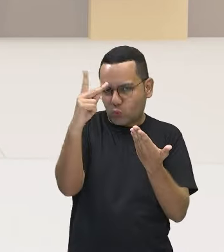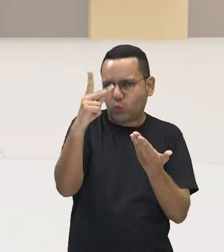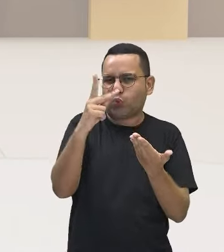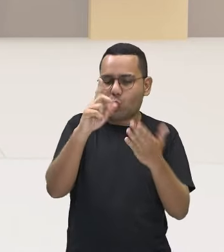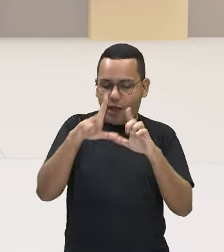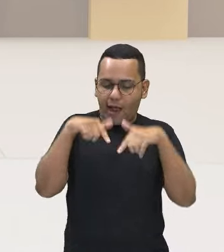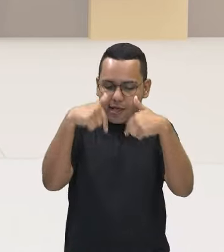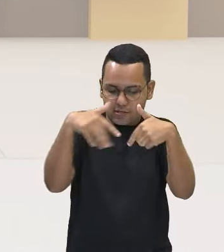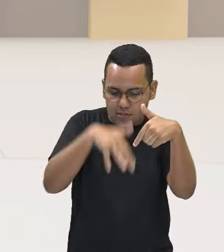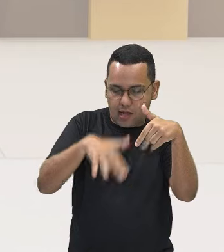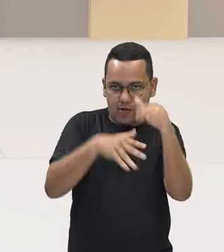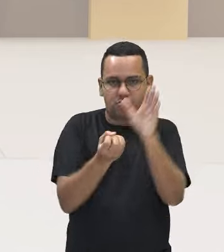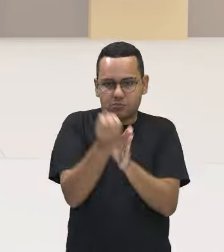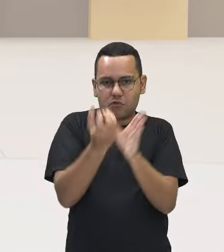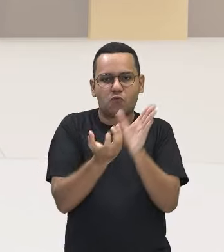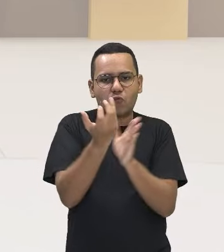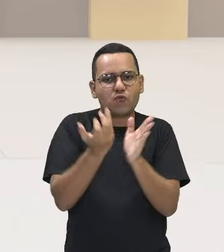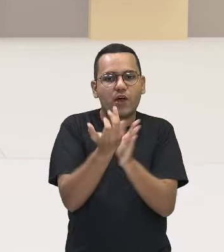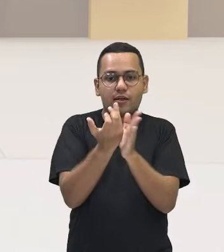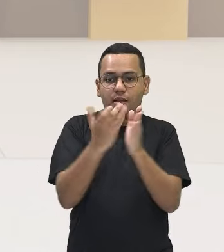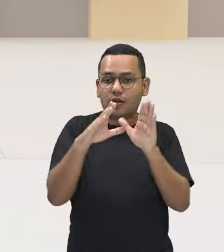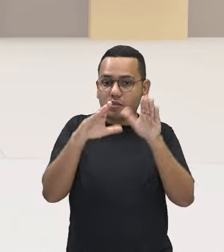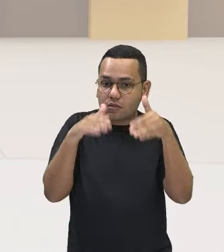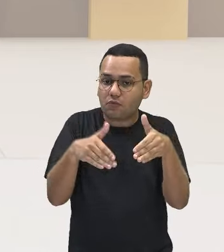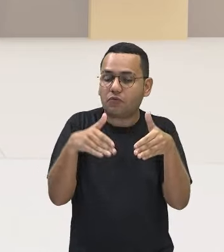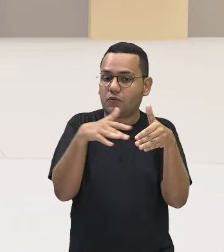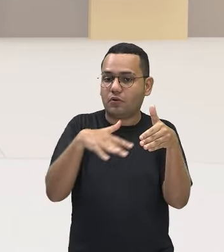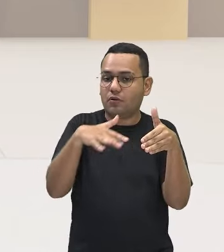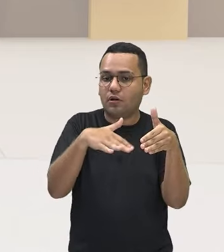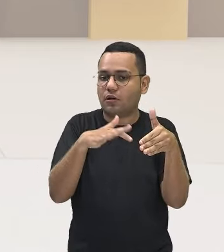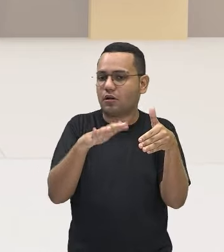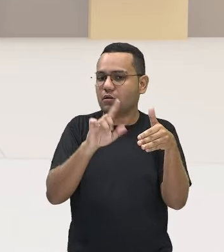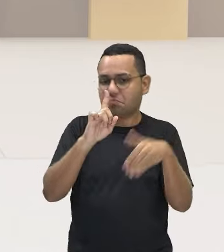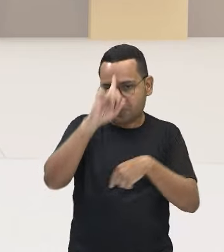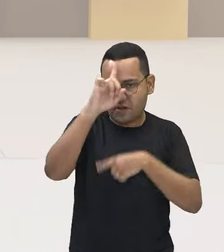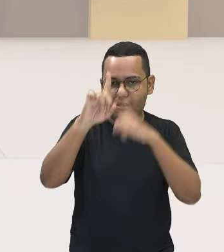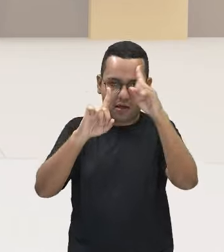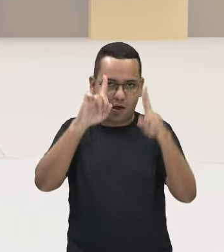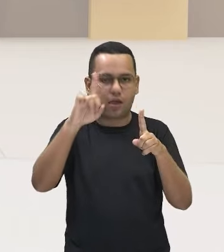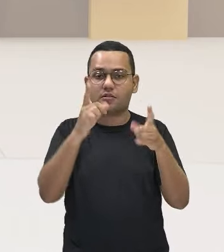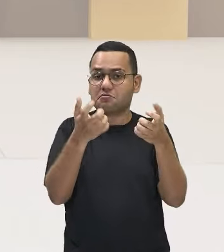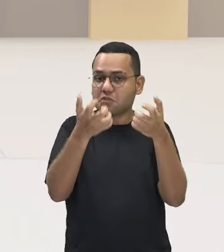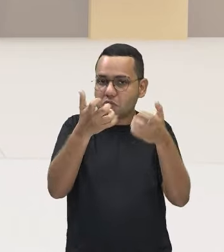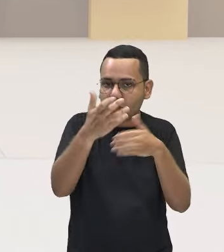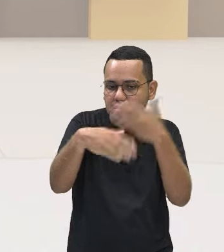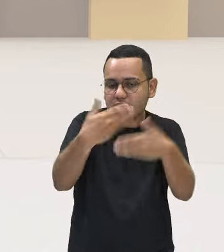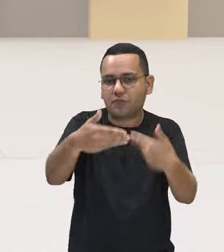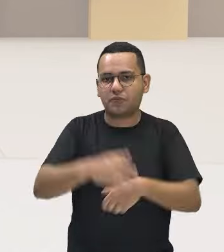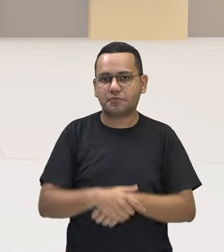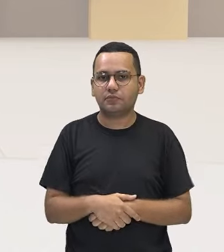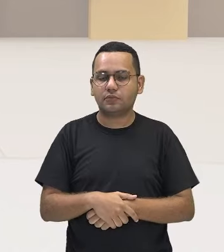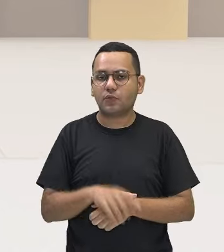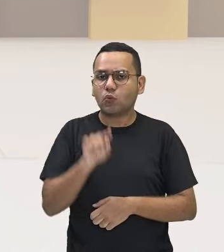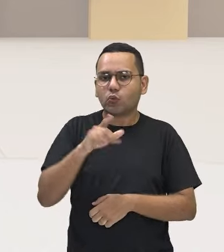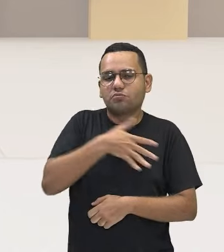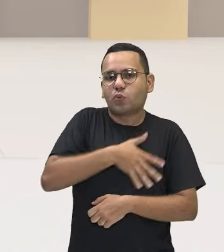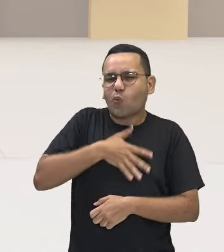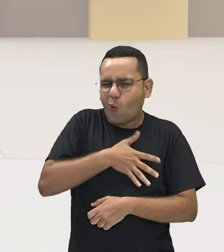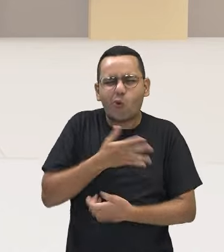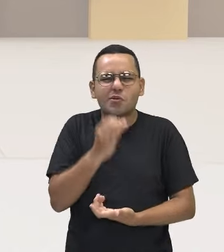expressão criativa que você quer promover. Então, começa principalmente por aquilo que você gosta, né? E